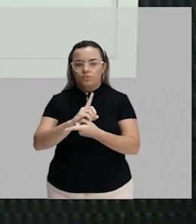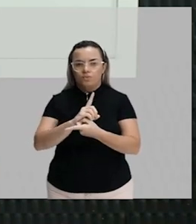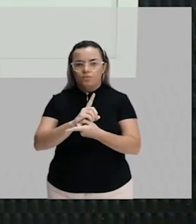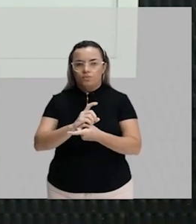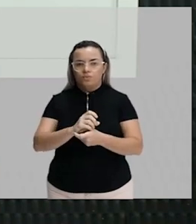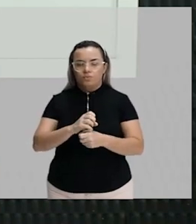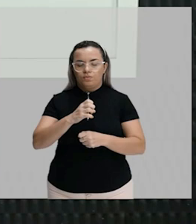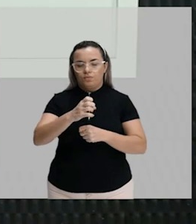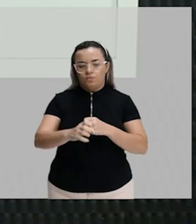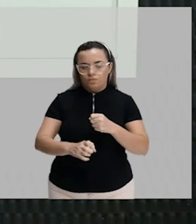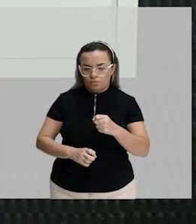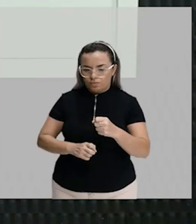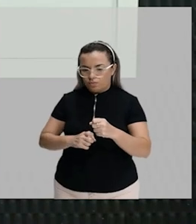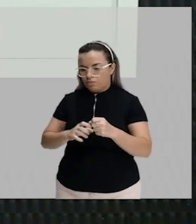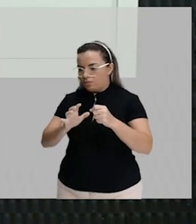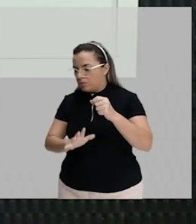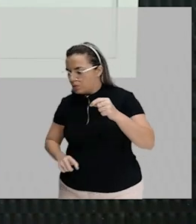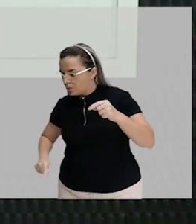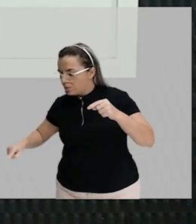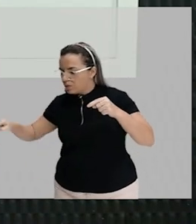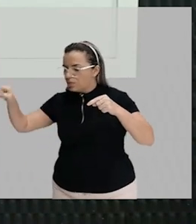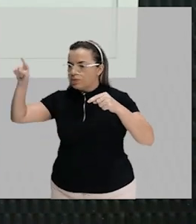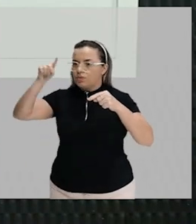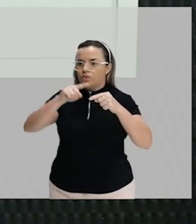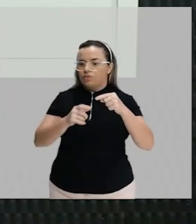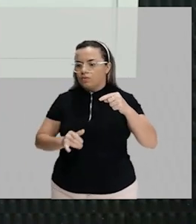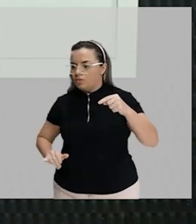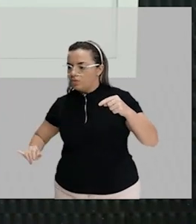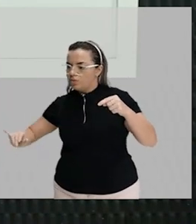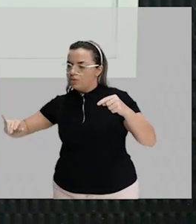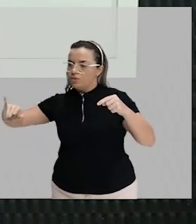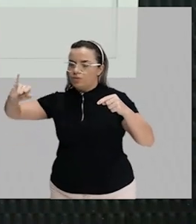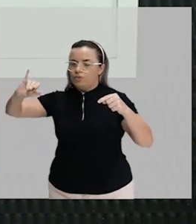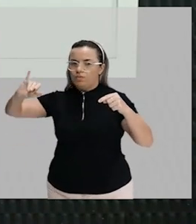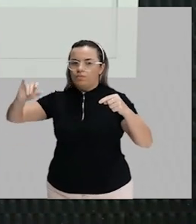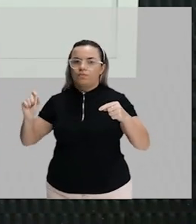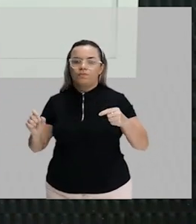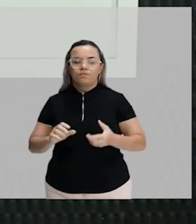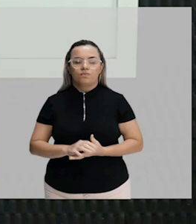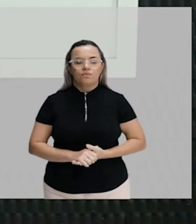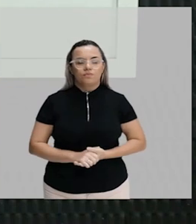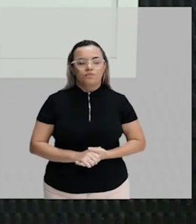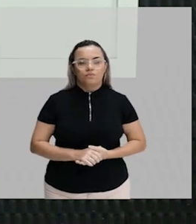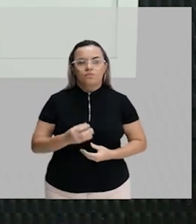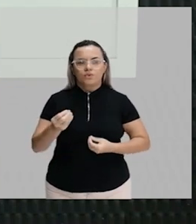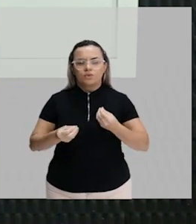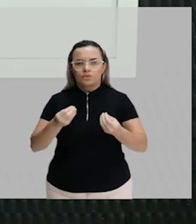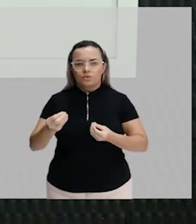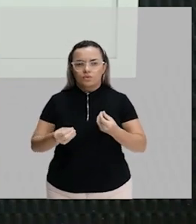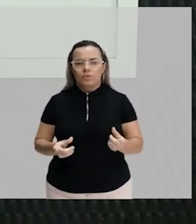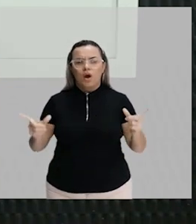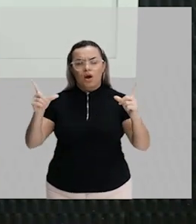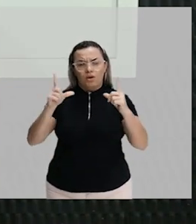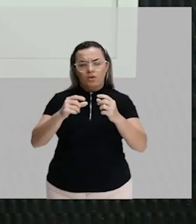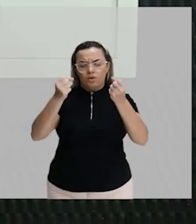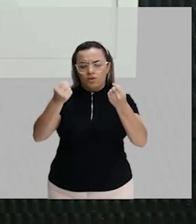elétrons que estão fluindo né em um sentido então o seguinte né resumindo isso